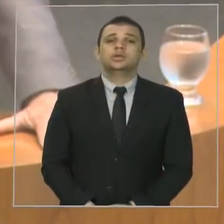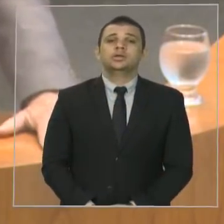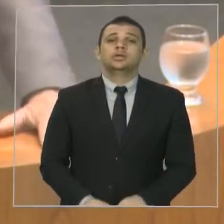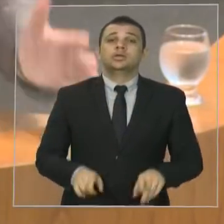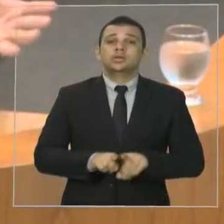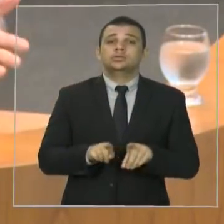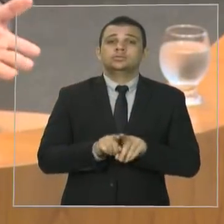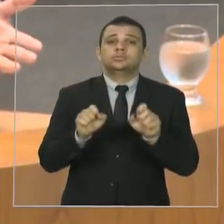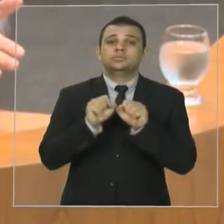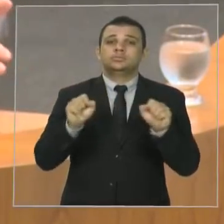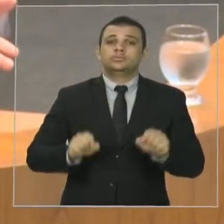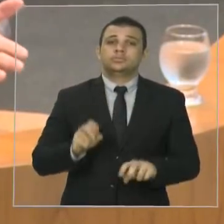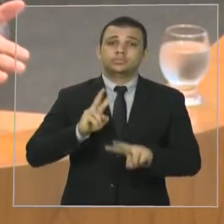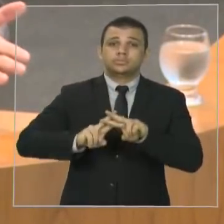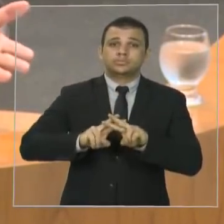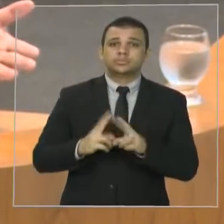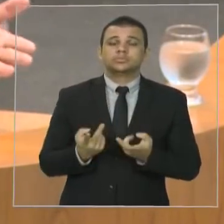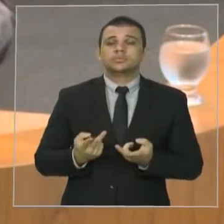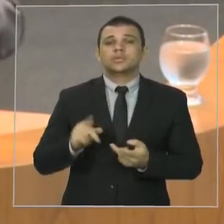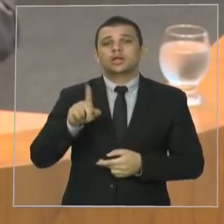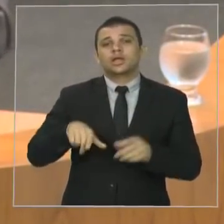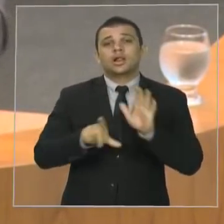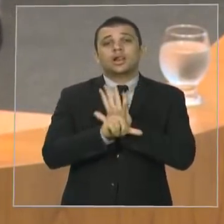neste caso,